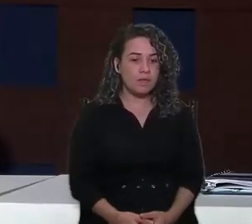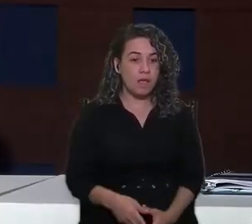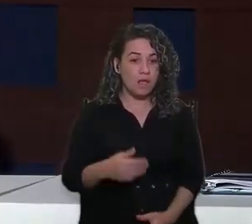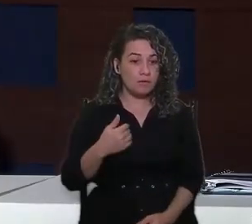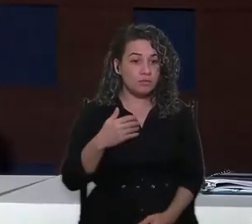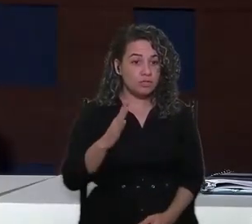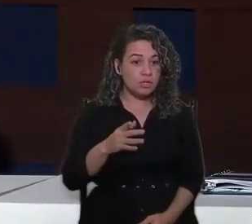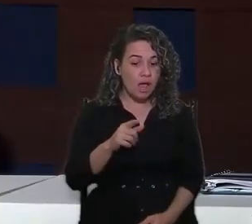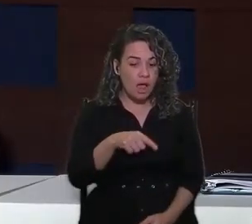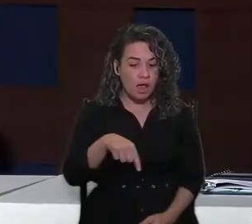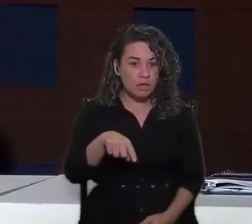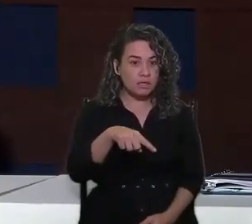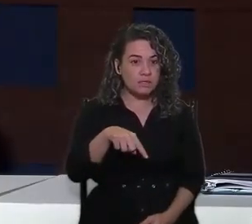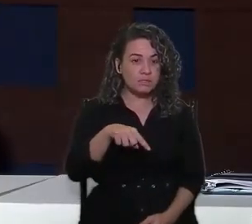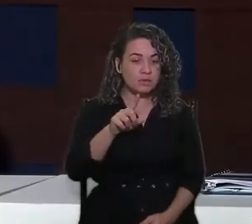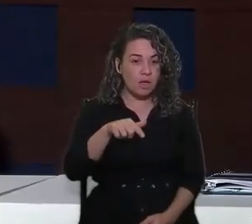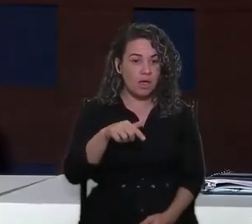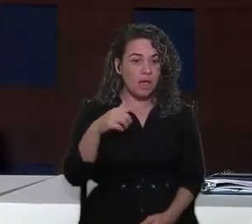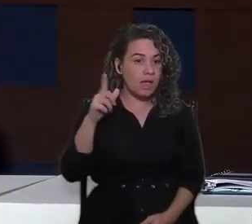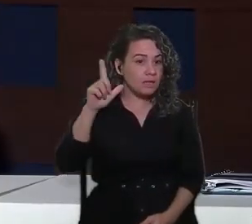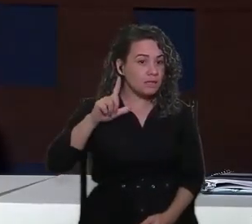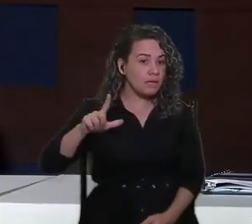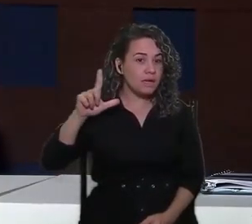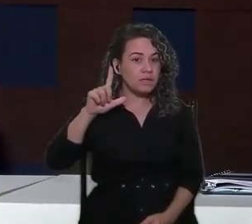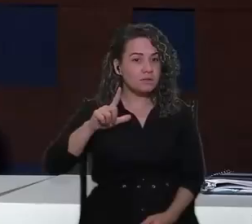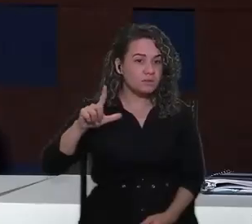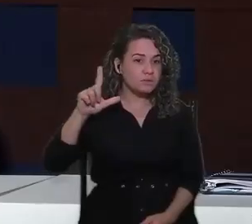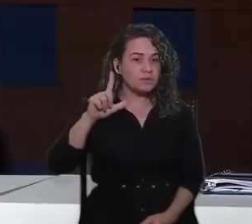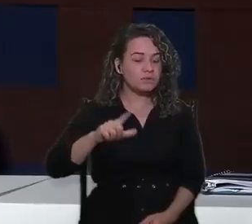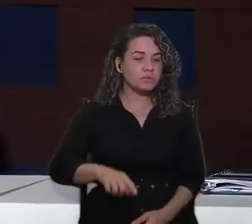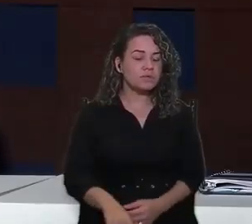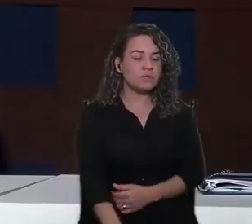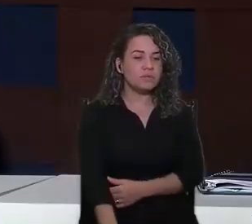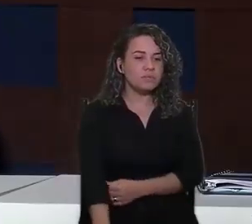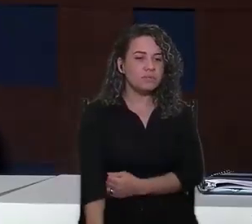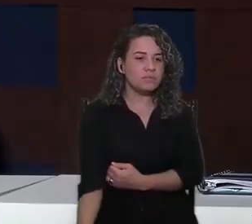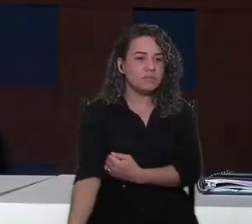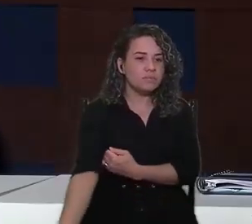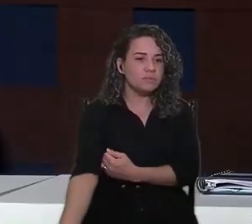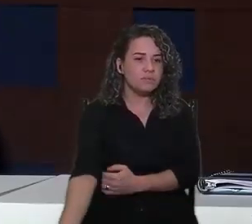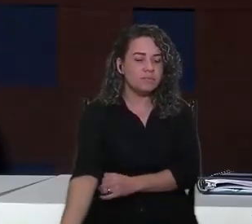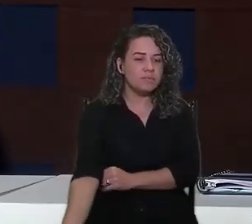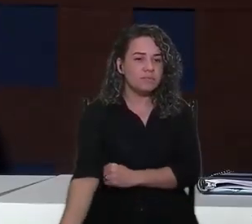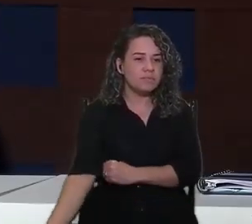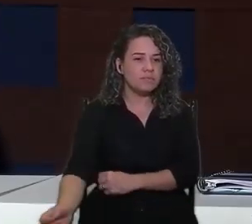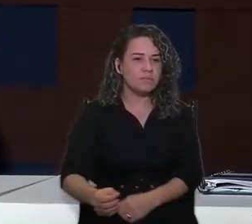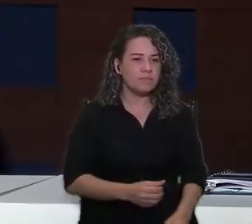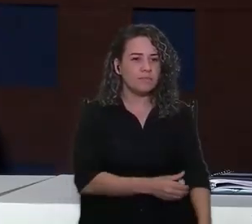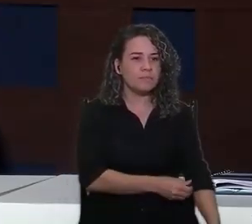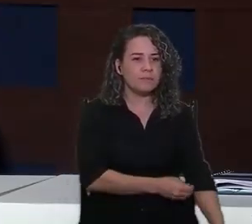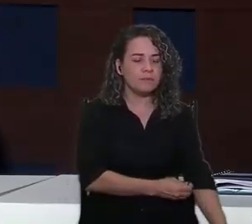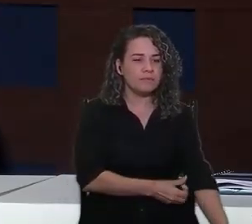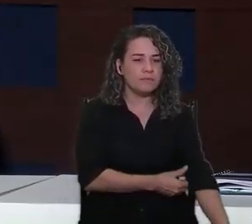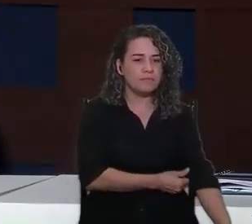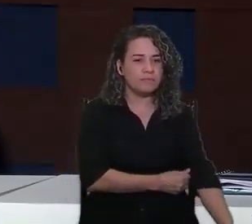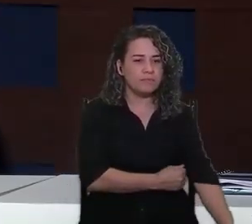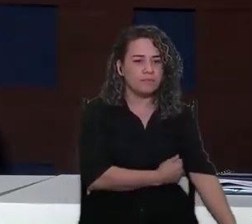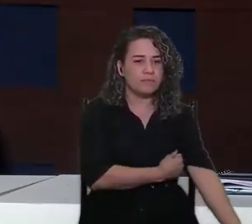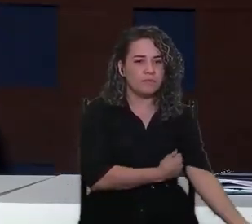literatura. A literatura era um troço assustador, uma